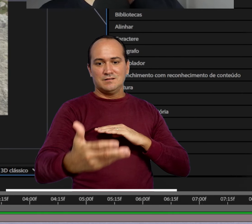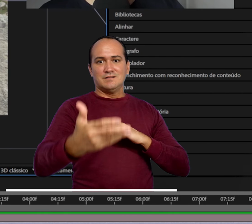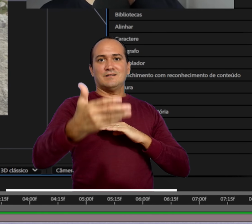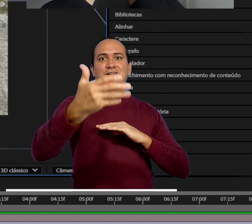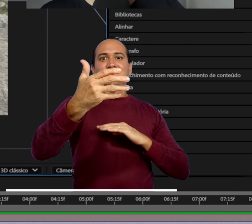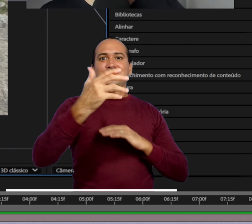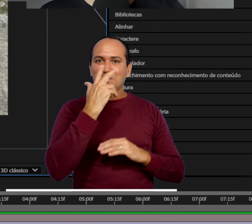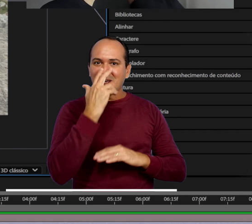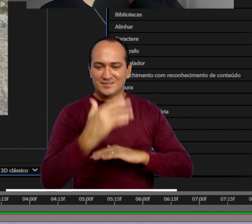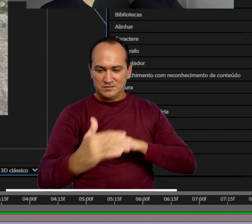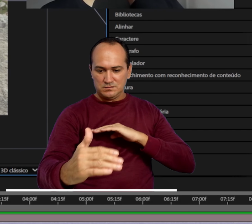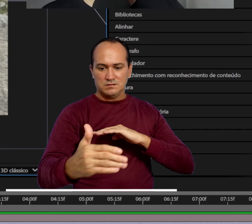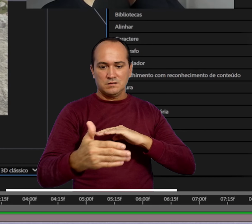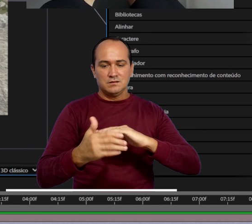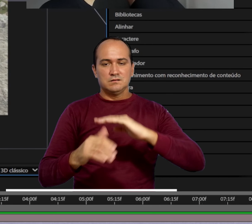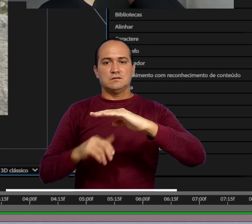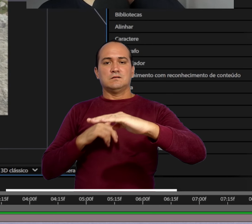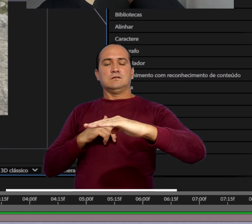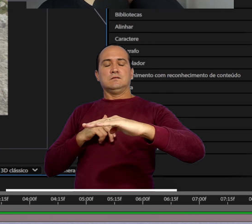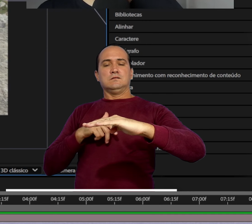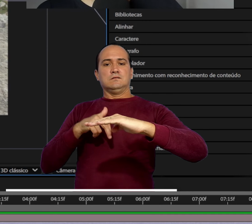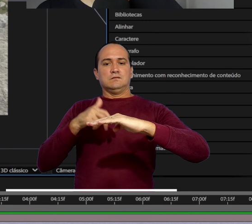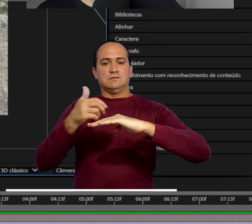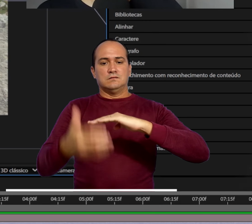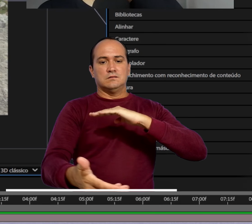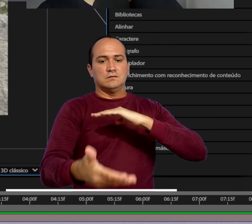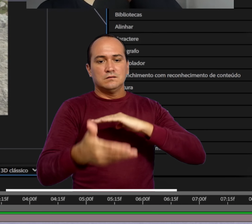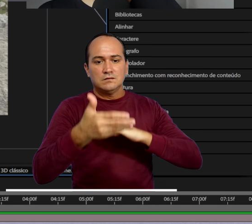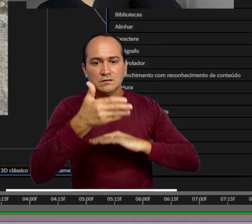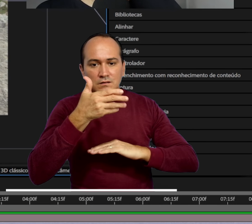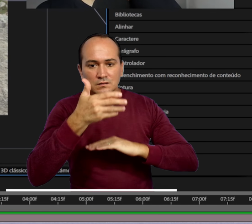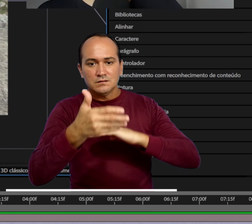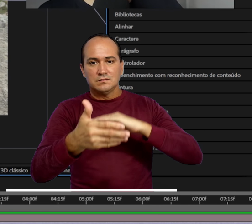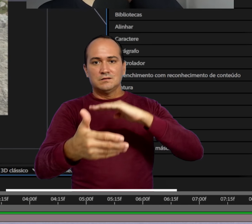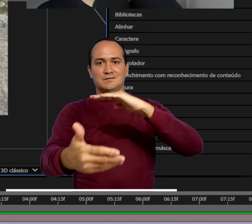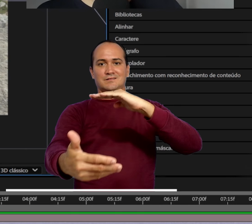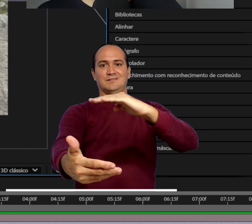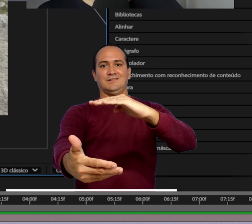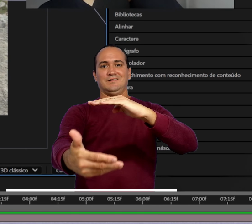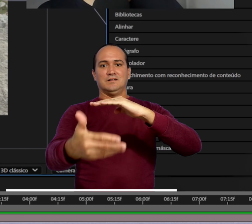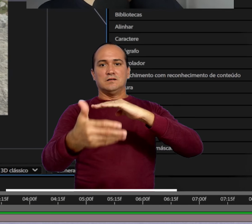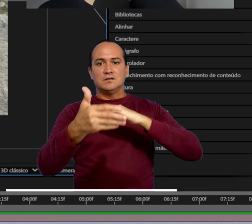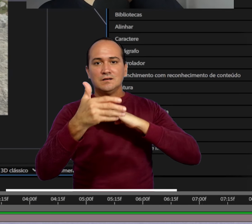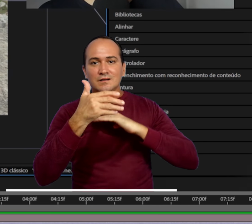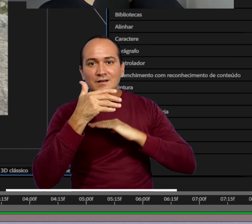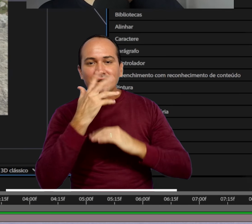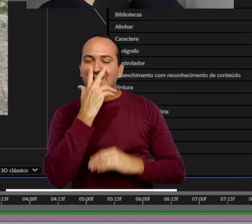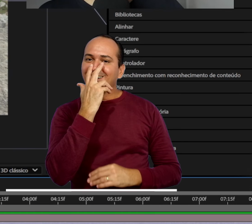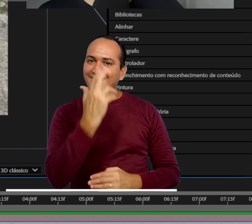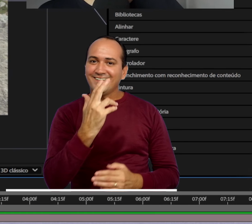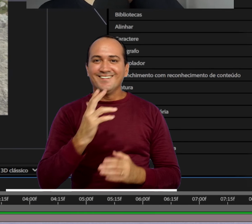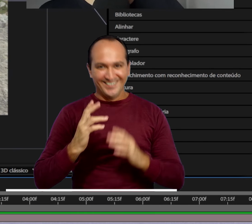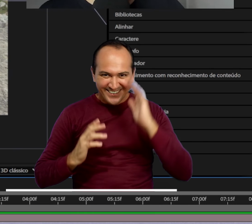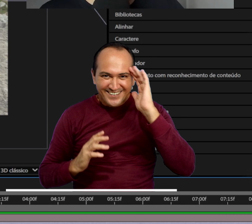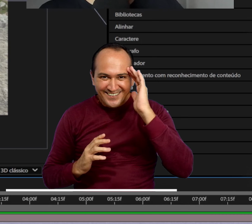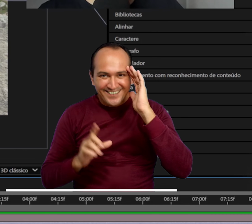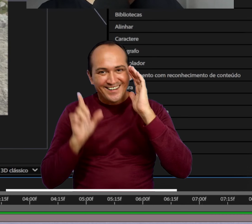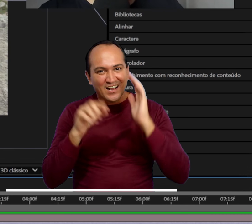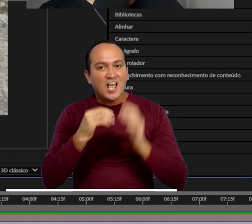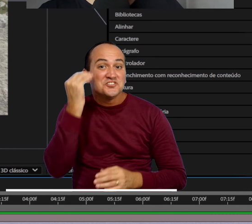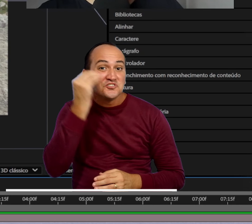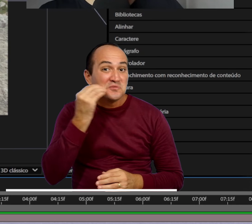estava conseguindo visualizar antes, ele vai subindo. Então é exatamente esse efeito que eu vou simular aqui, ó. Então eu vou clicar aqui na camada